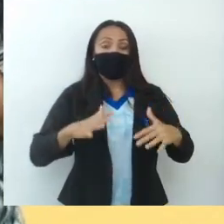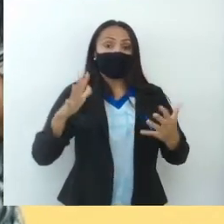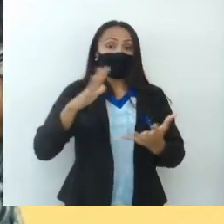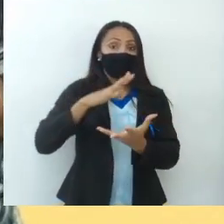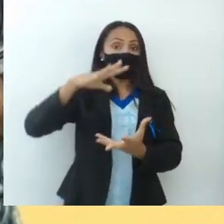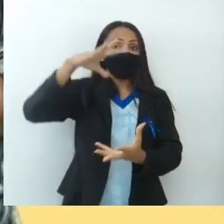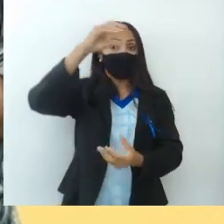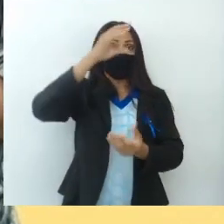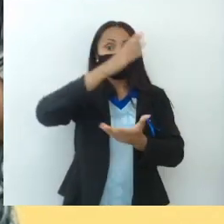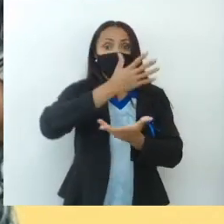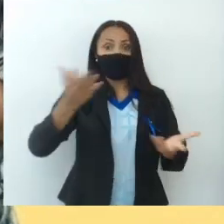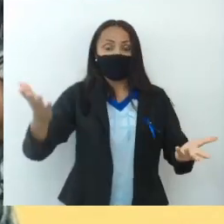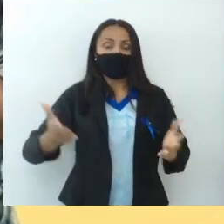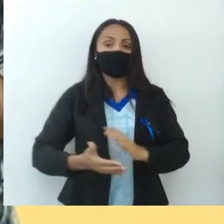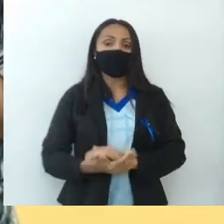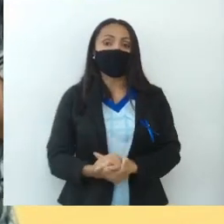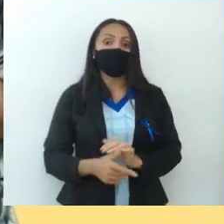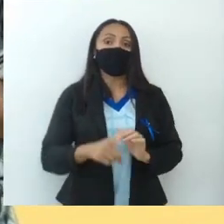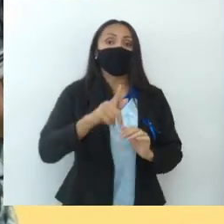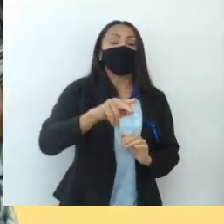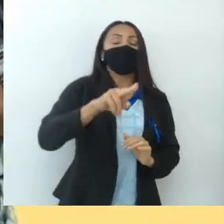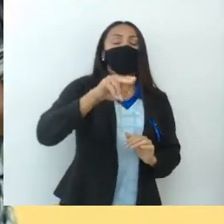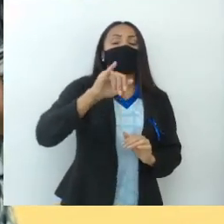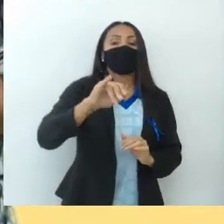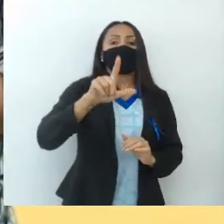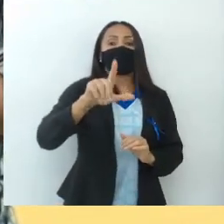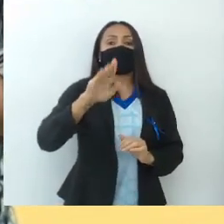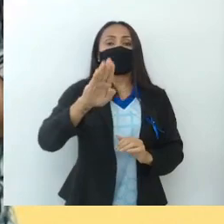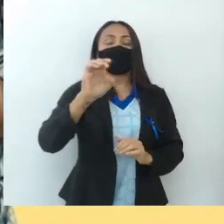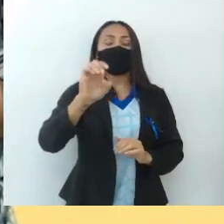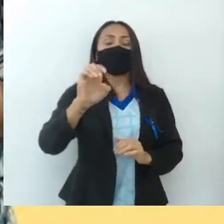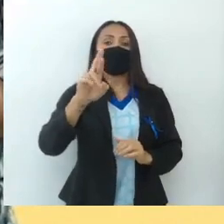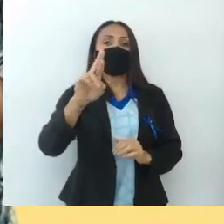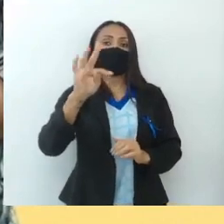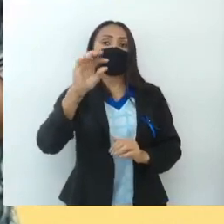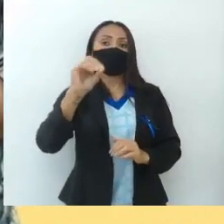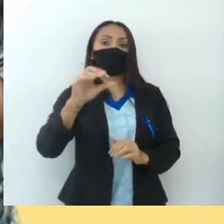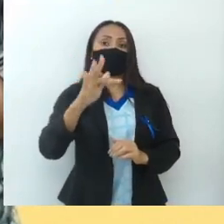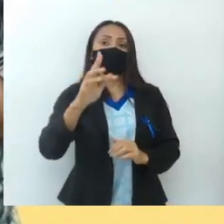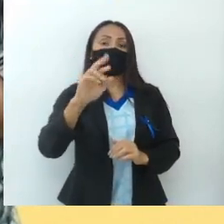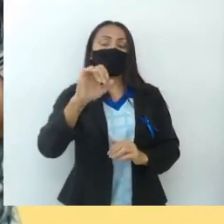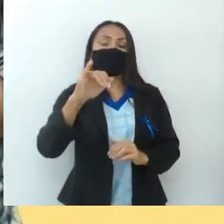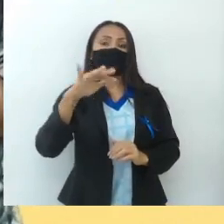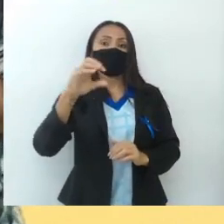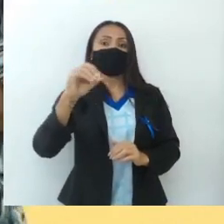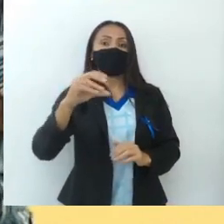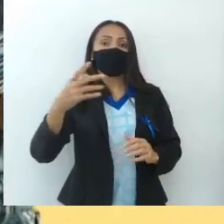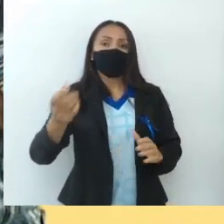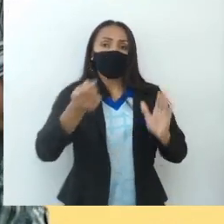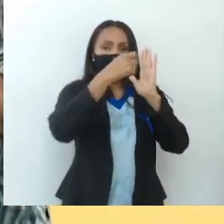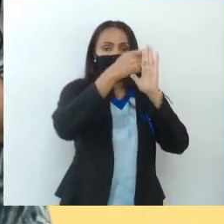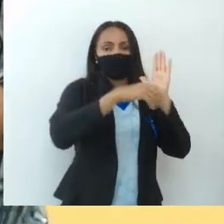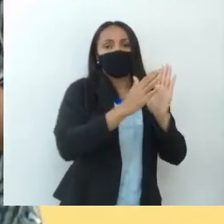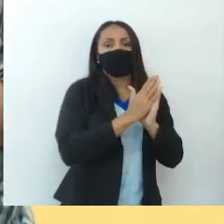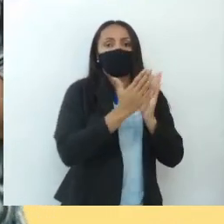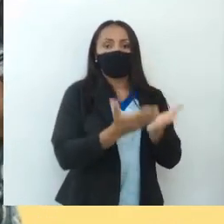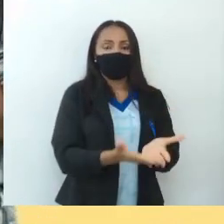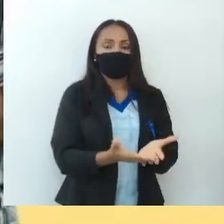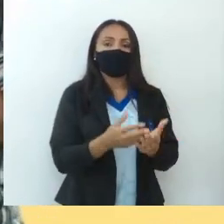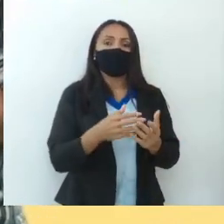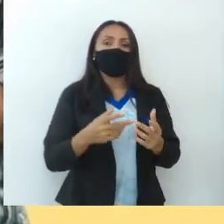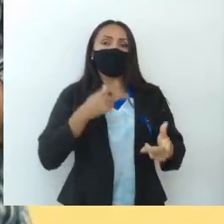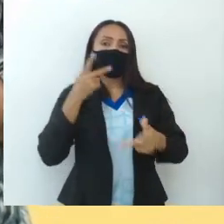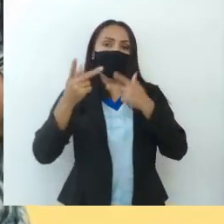o sociólogo Gilberto Freire, ele escreveu, vocês lembram muito bem, que é o Recife Mal Assombrado. Ele cita algumas ruas, Recife,